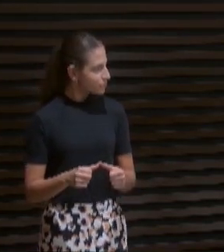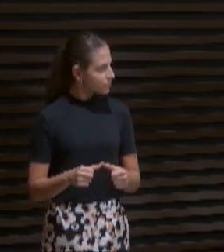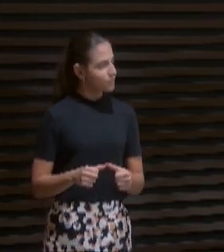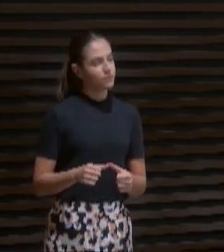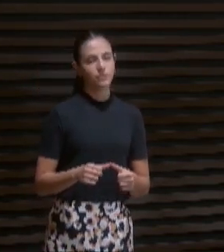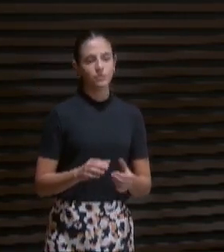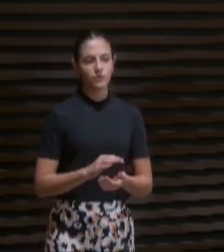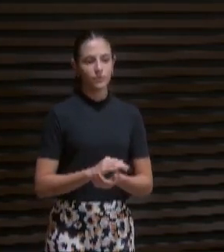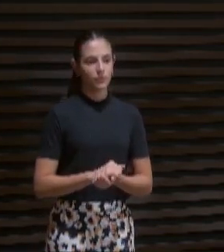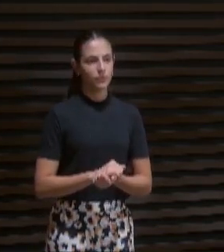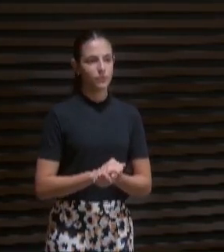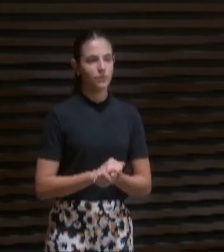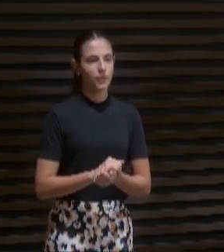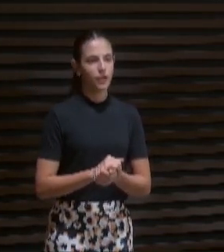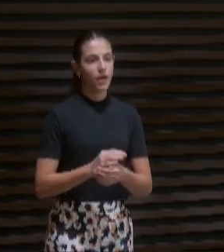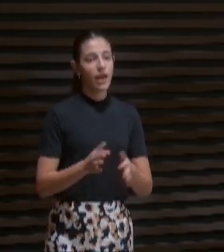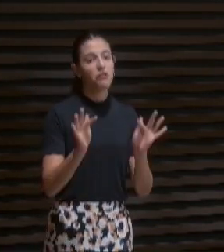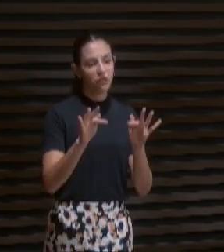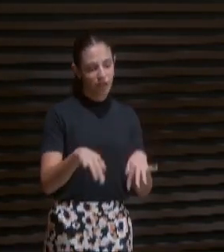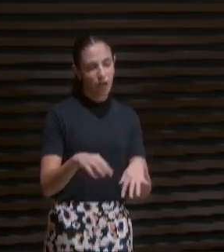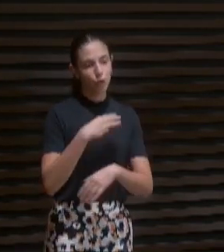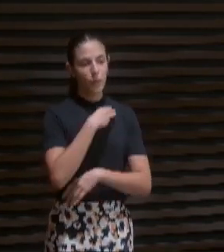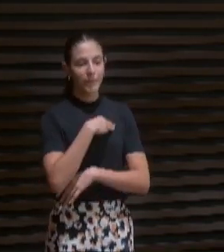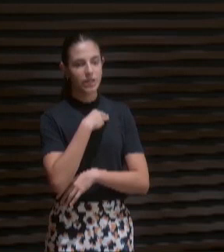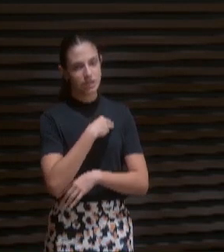do seu ministério. Ele diz,